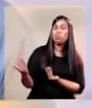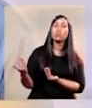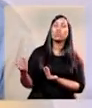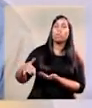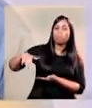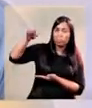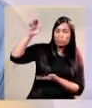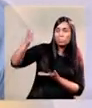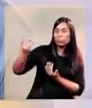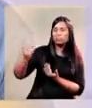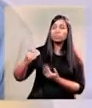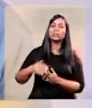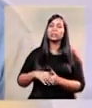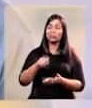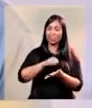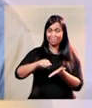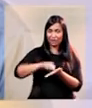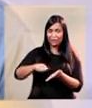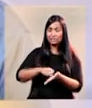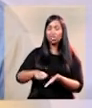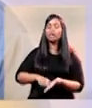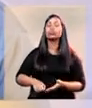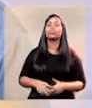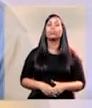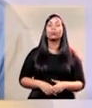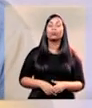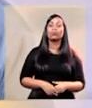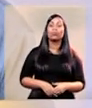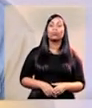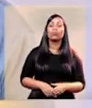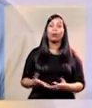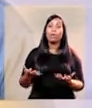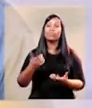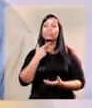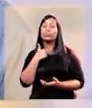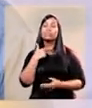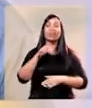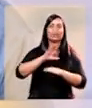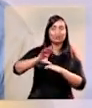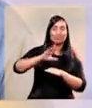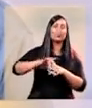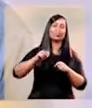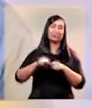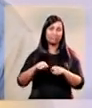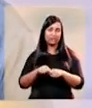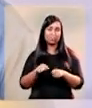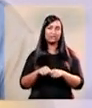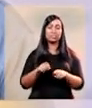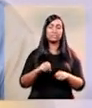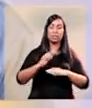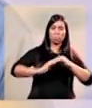a maioria, né, que está no cadastro do apadrinhamento, que deseja fazer um curso